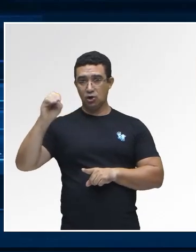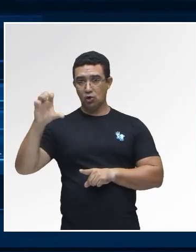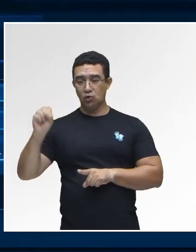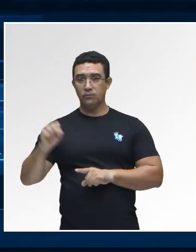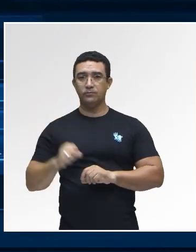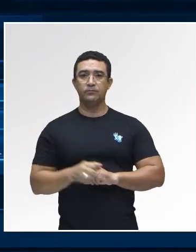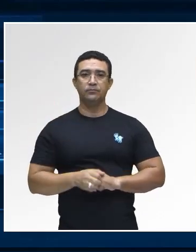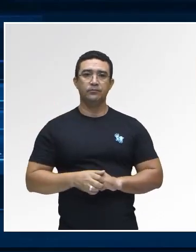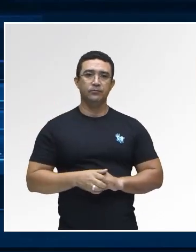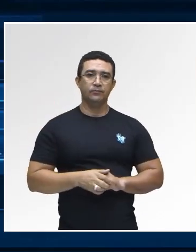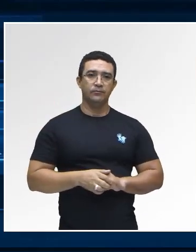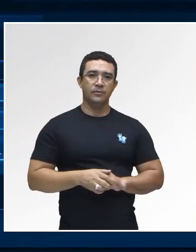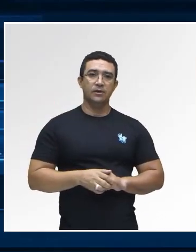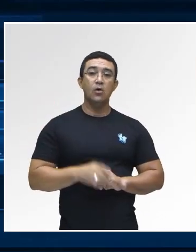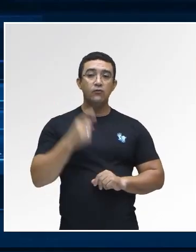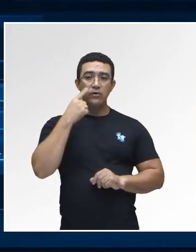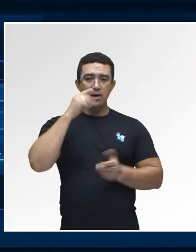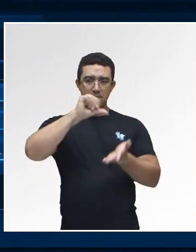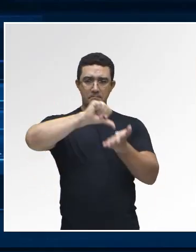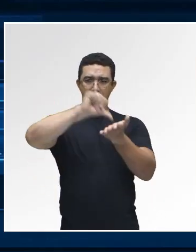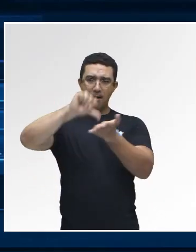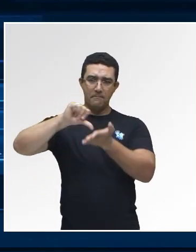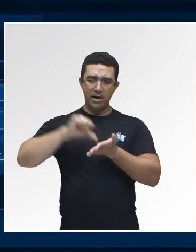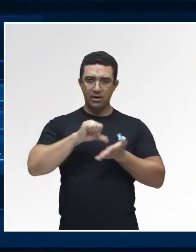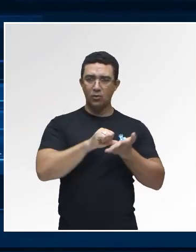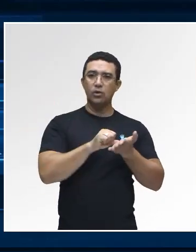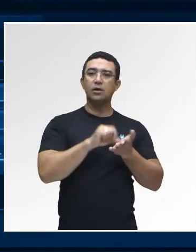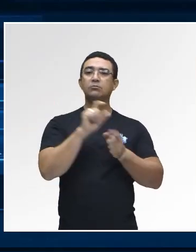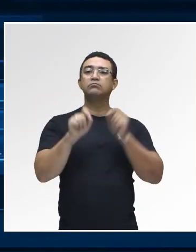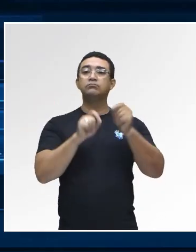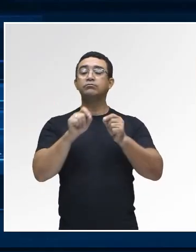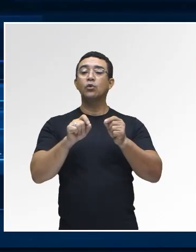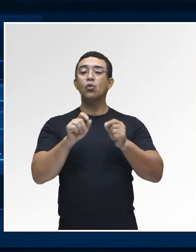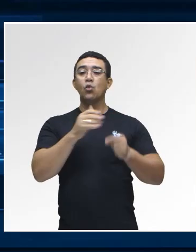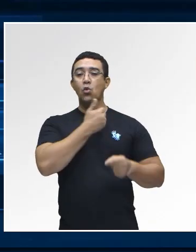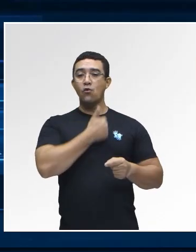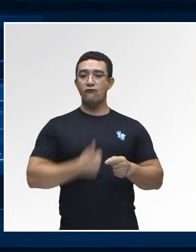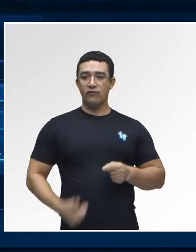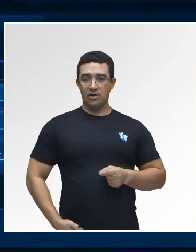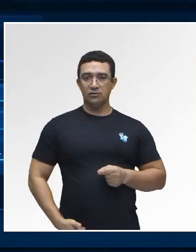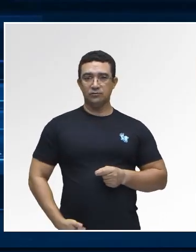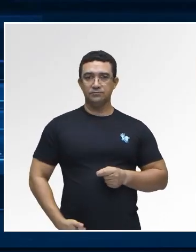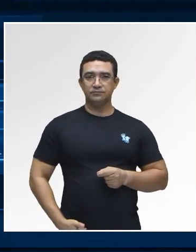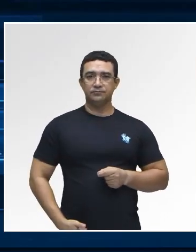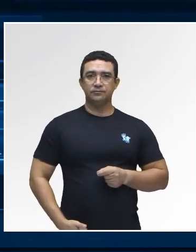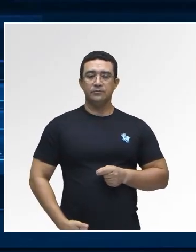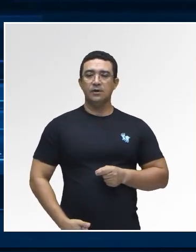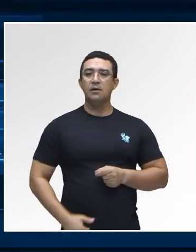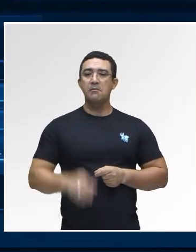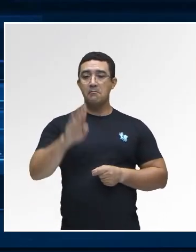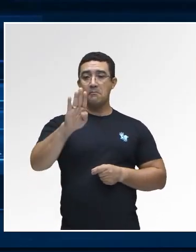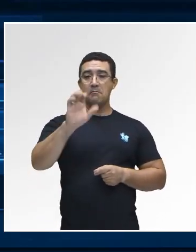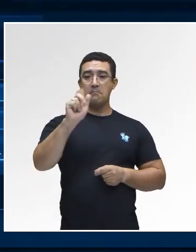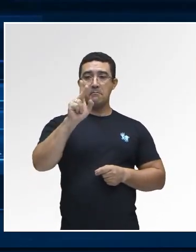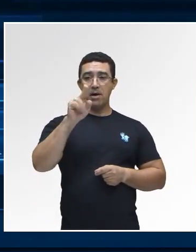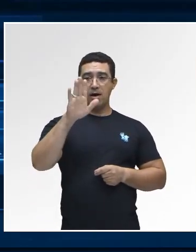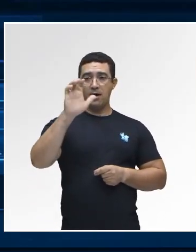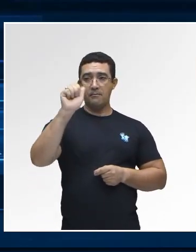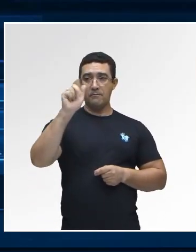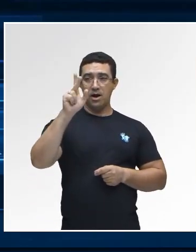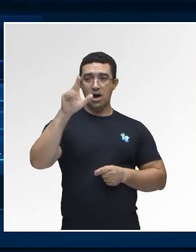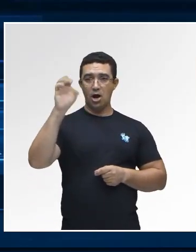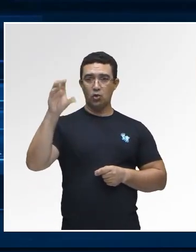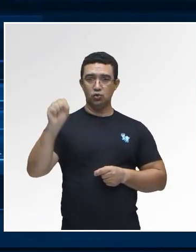verdade? Então, os bárbaros, eles eram povos espalhados por quase toda a Europa.